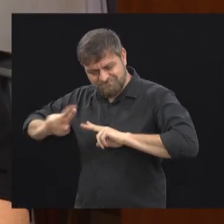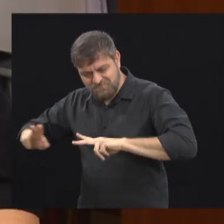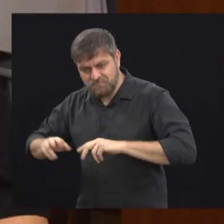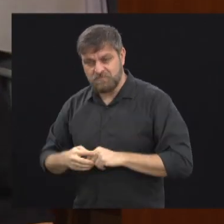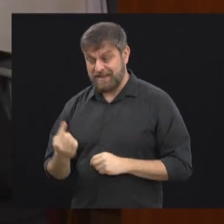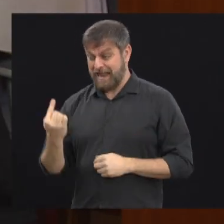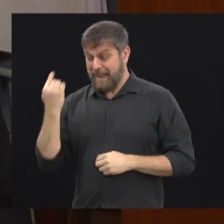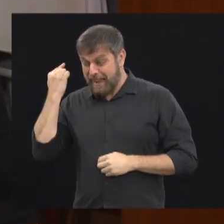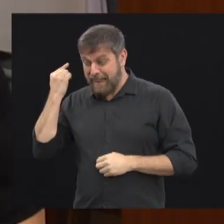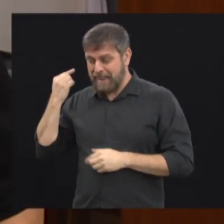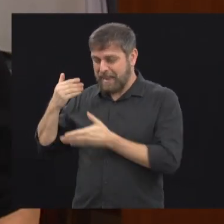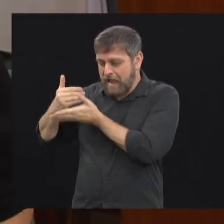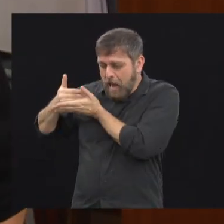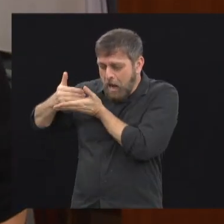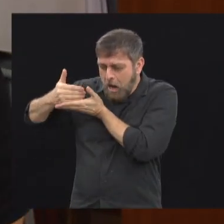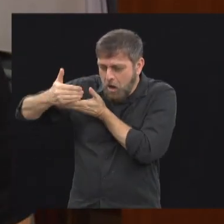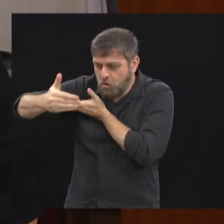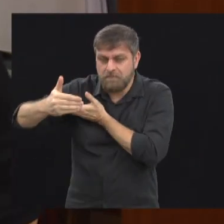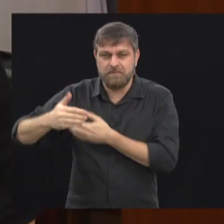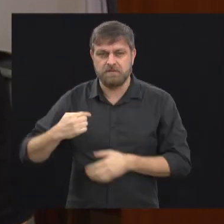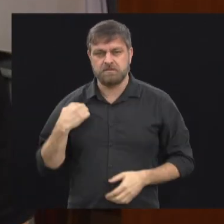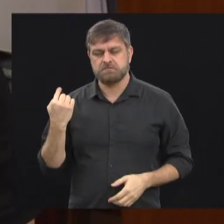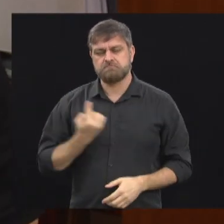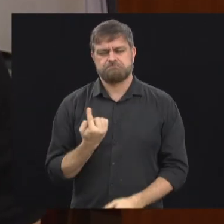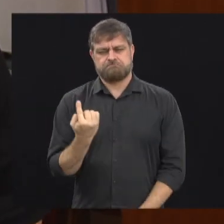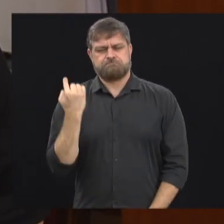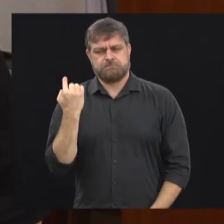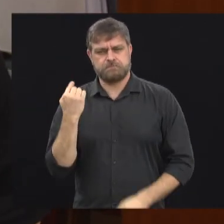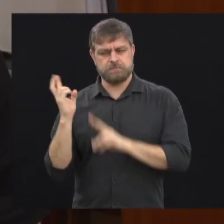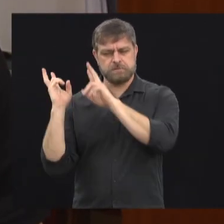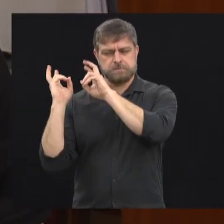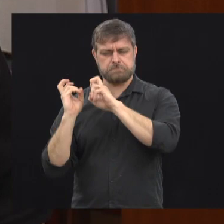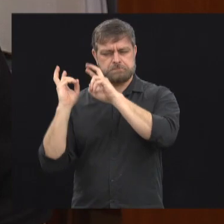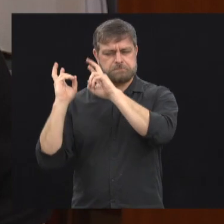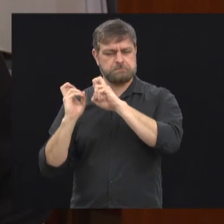nós iniciamos, o que nós